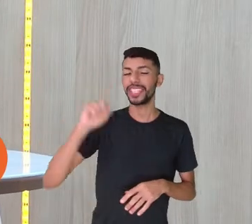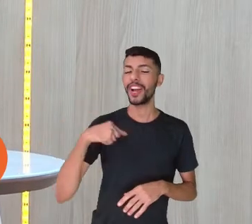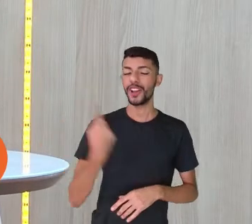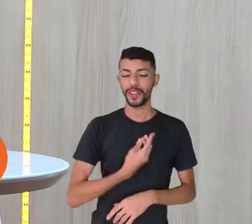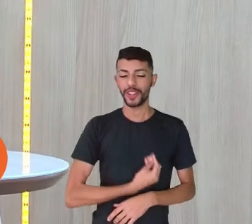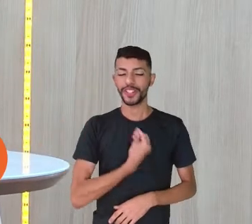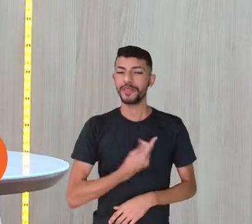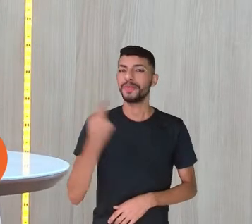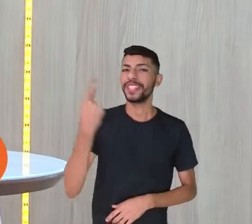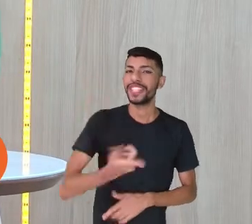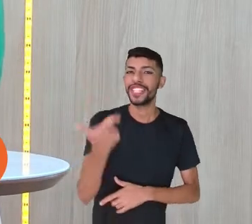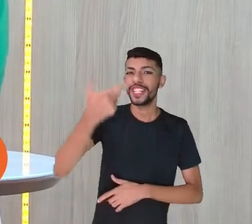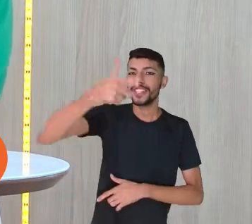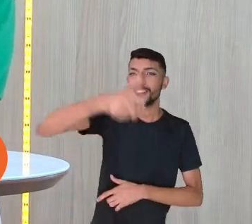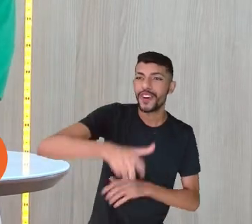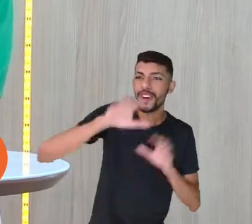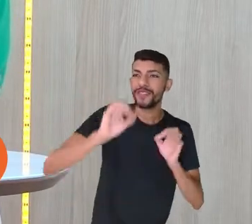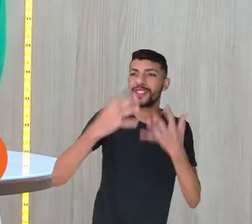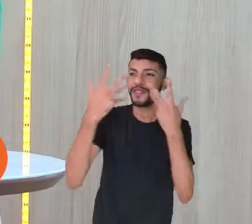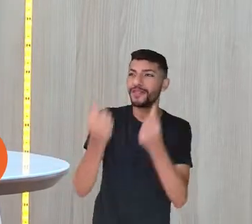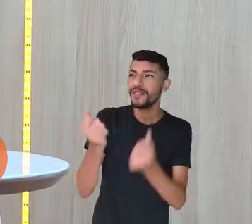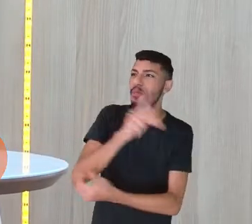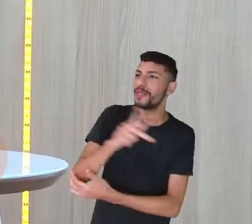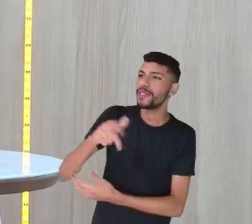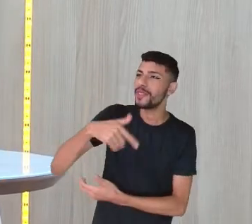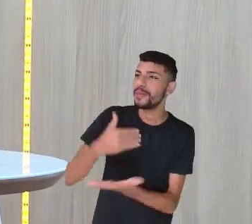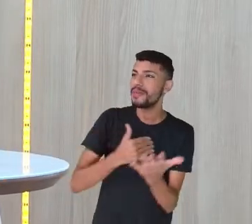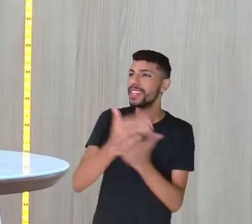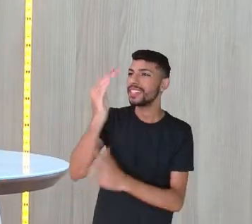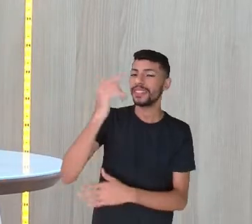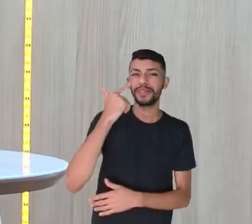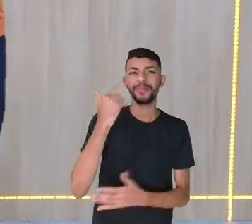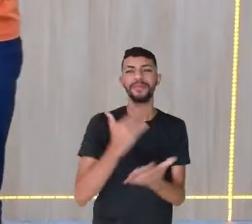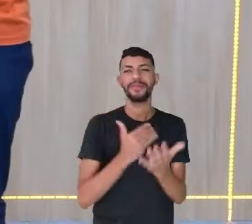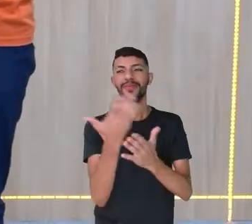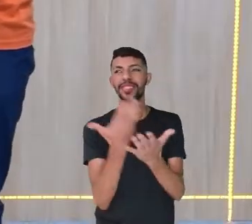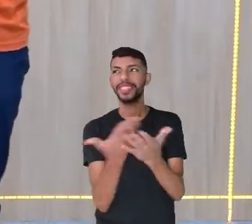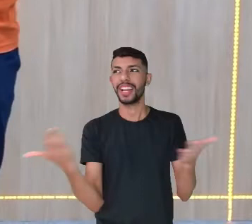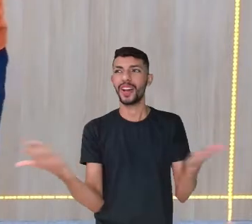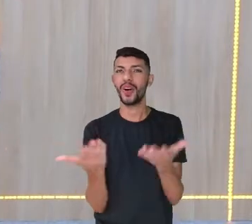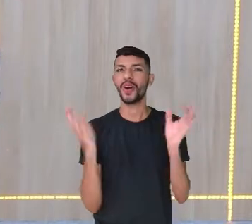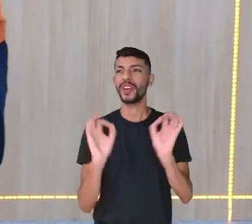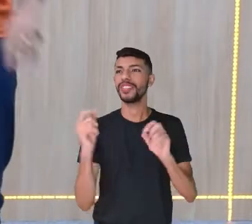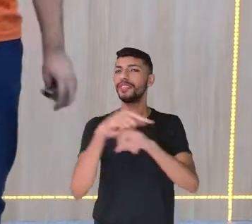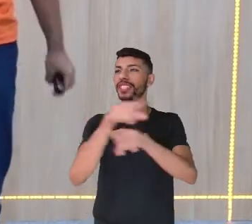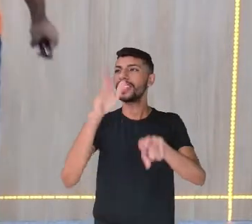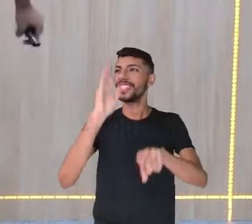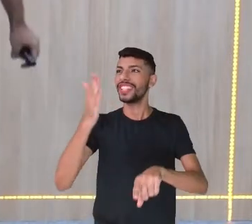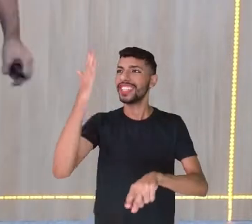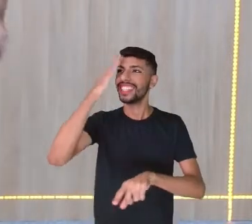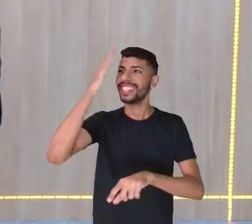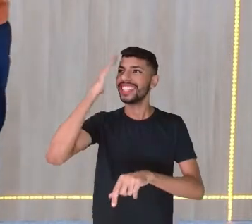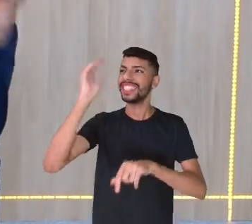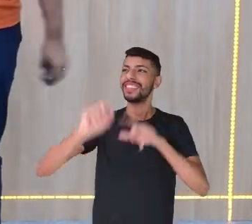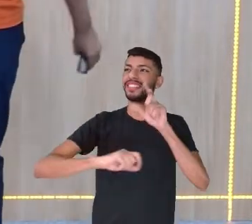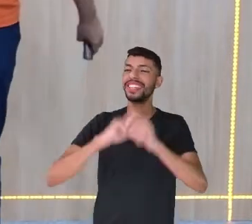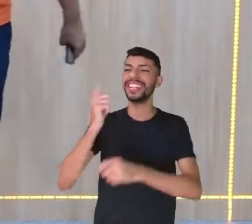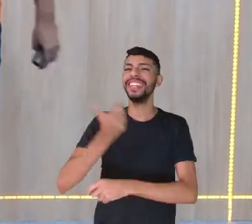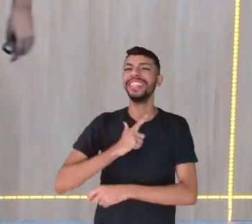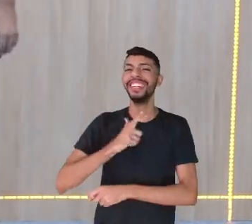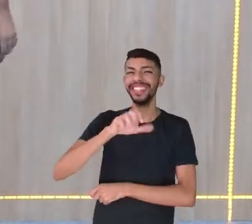aqui mais uma vez. Vamos embora, Gilson? Vamos embora, iniciando nossa aula de hoje. Vocês já sabem que tem o